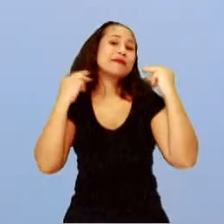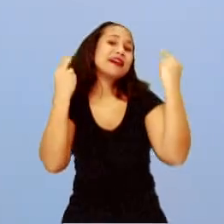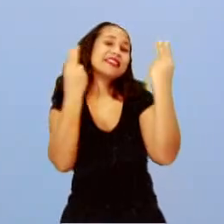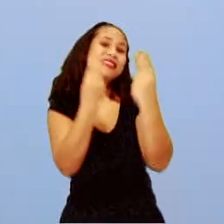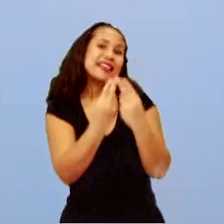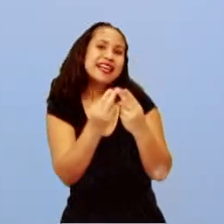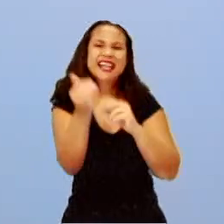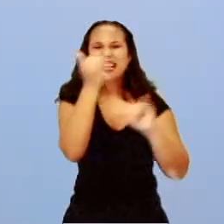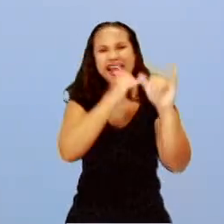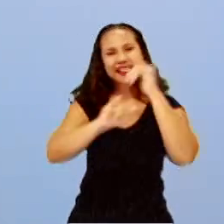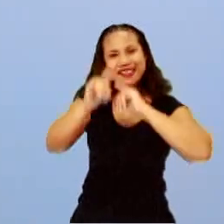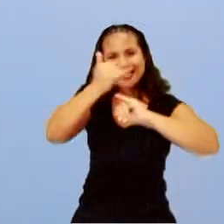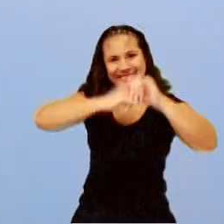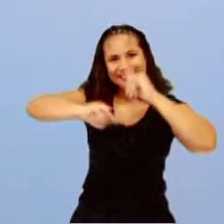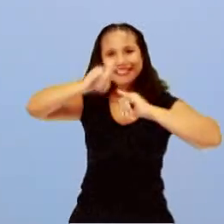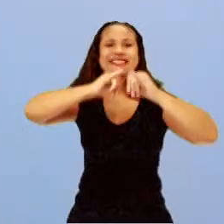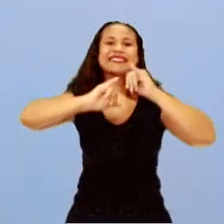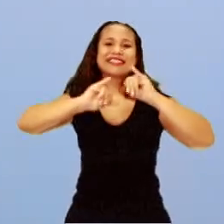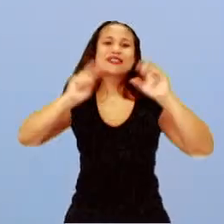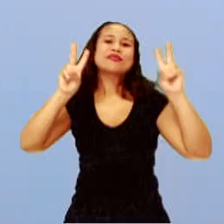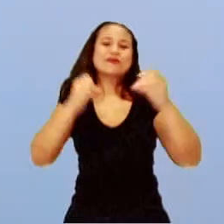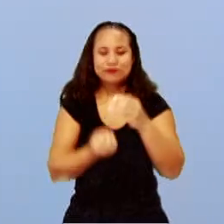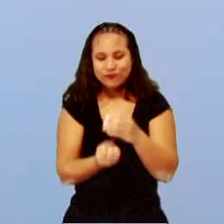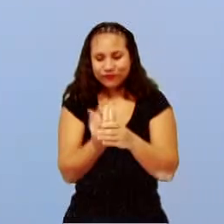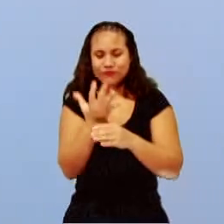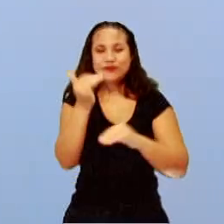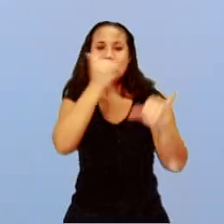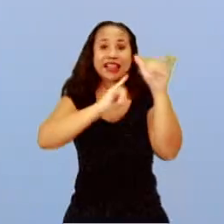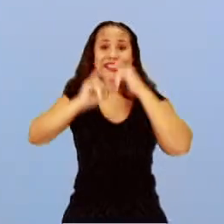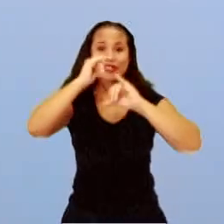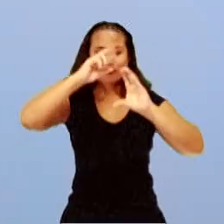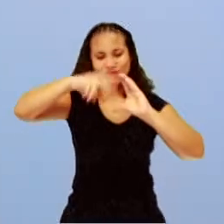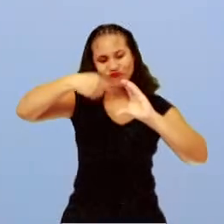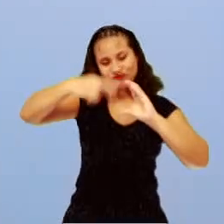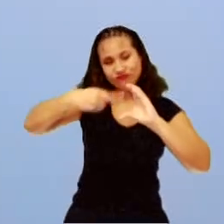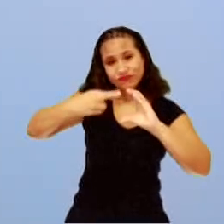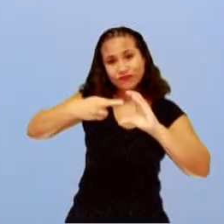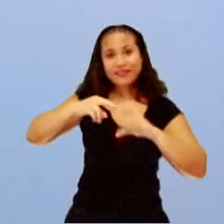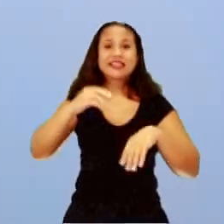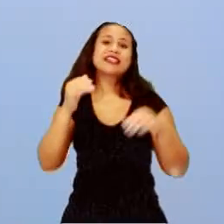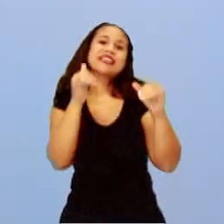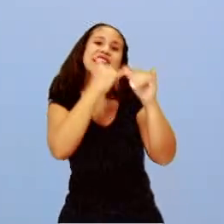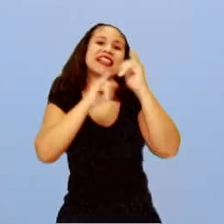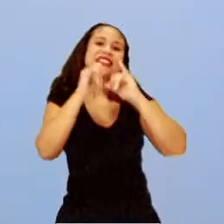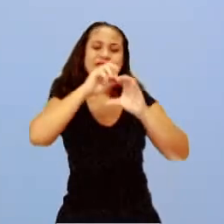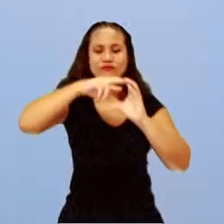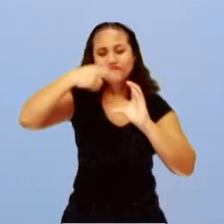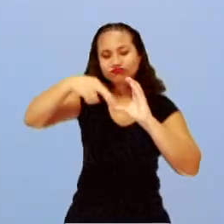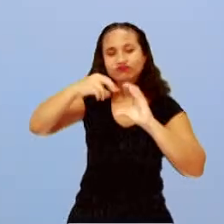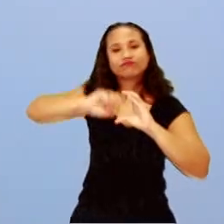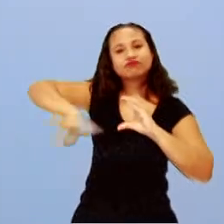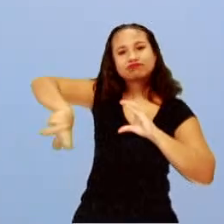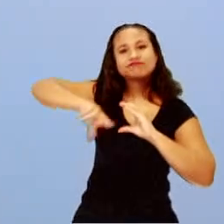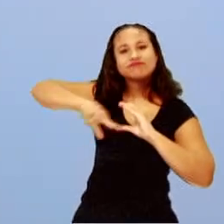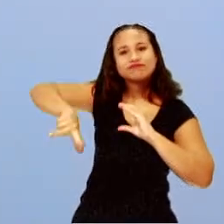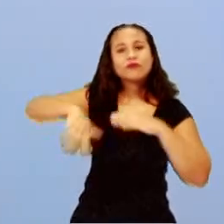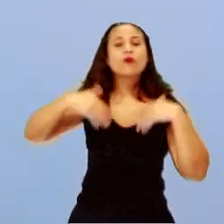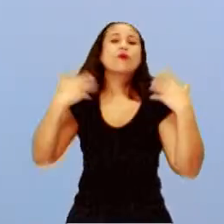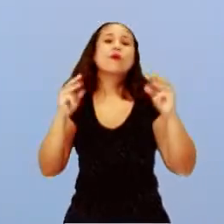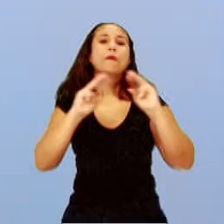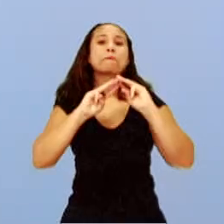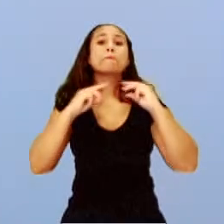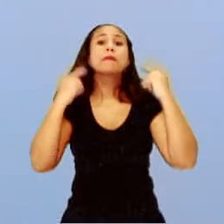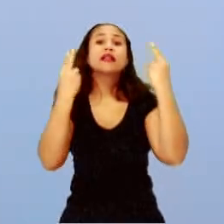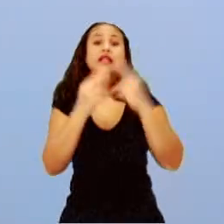e energia, né? Sobre fontes de energia renováveis e fontes de energias não renováveis. Que matéria é tudo que